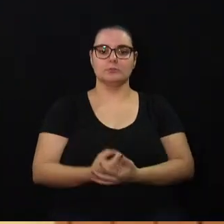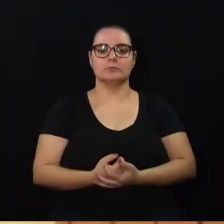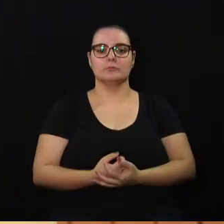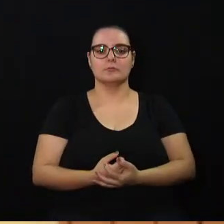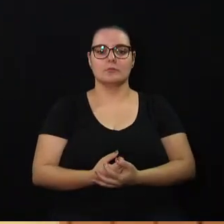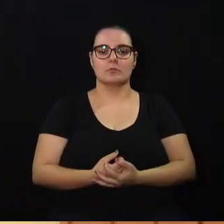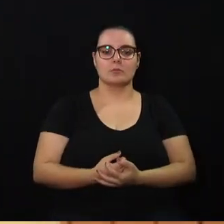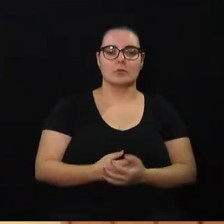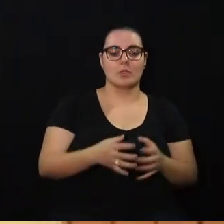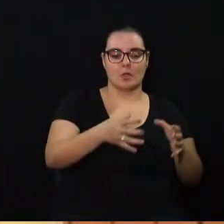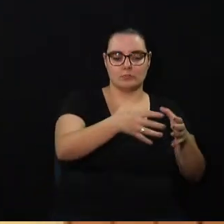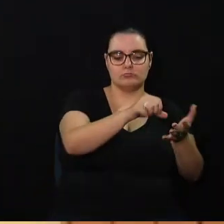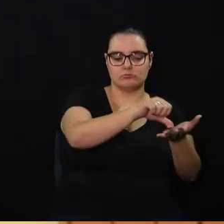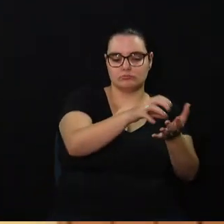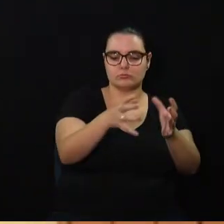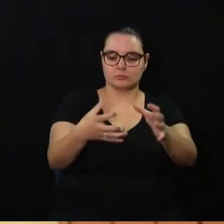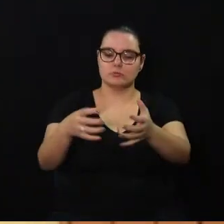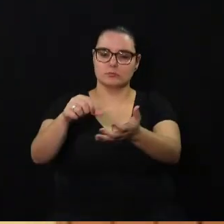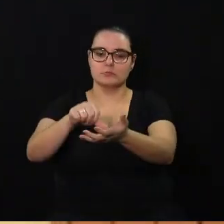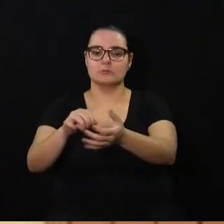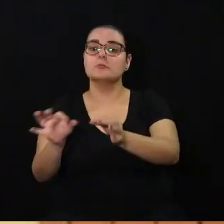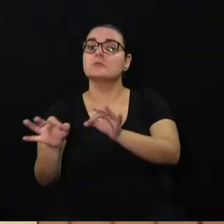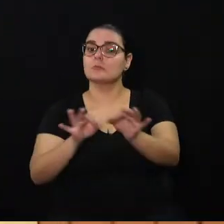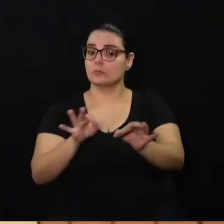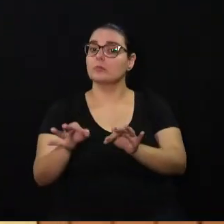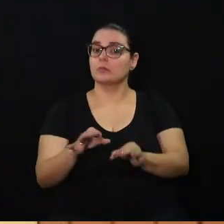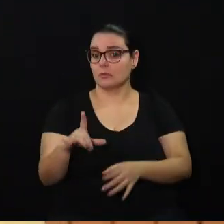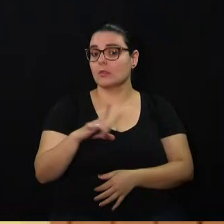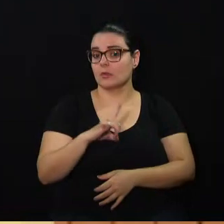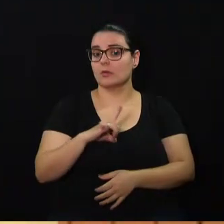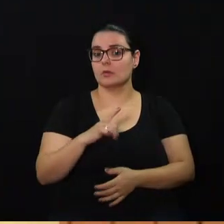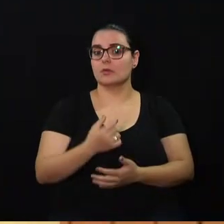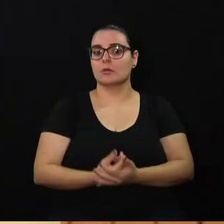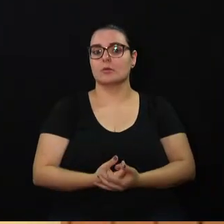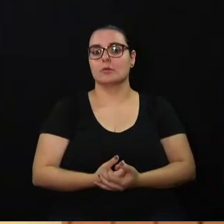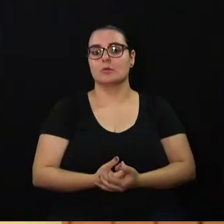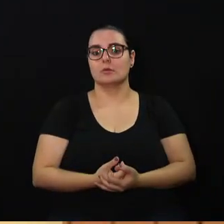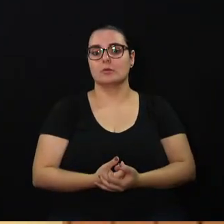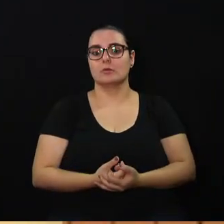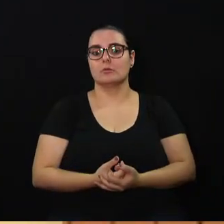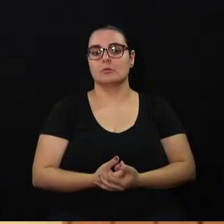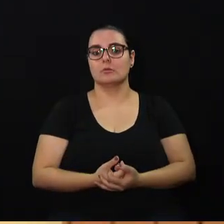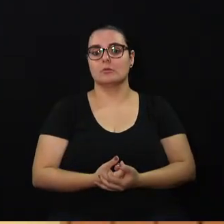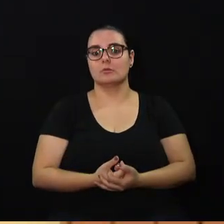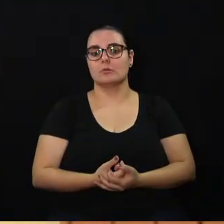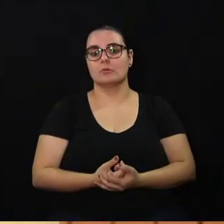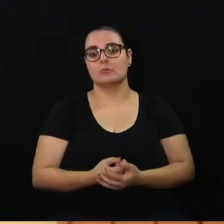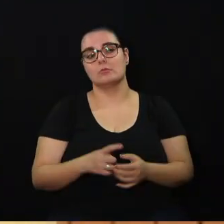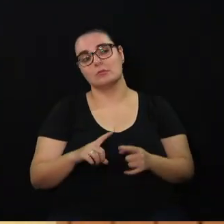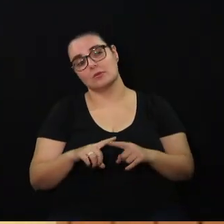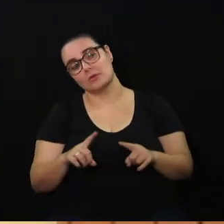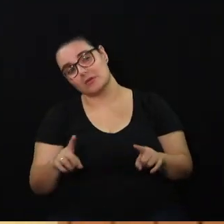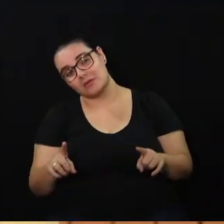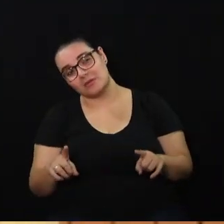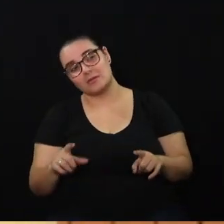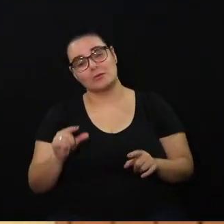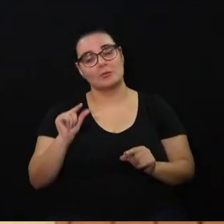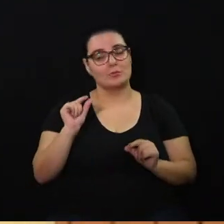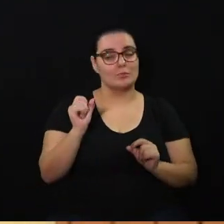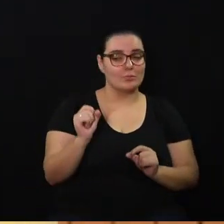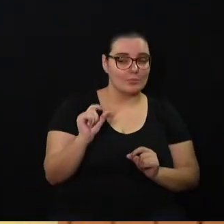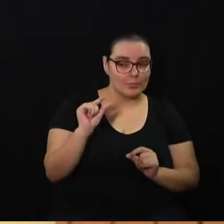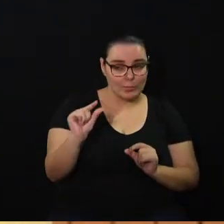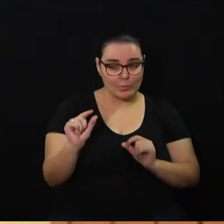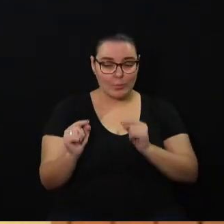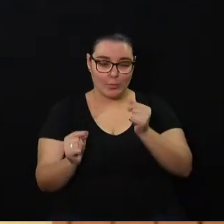já estão se organizando para ter né mas bem todo lugar ainda está